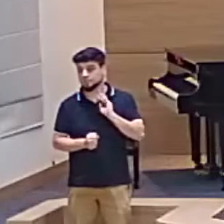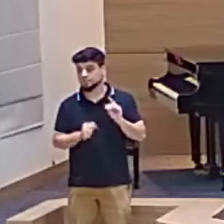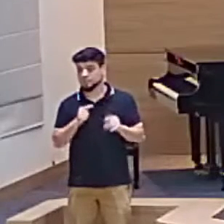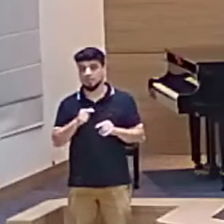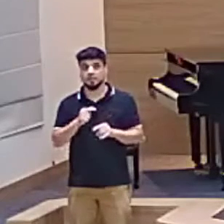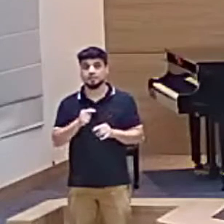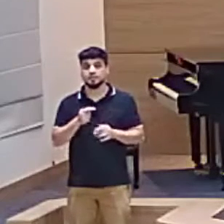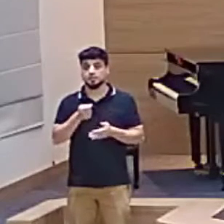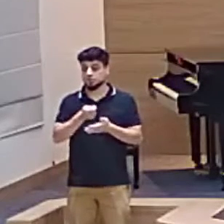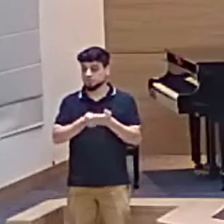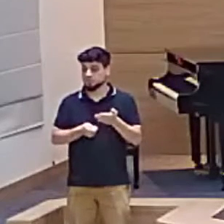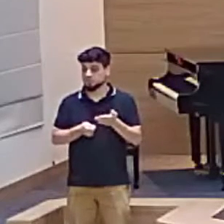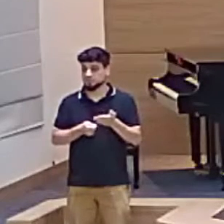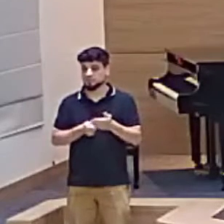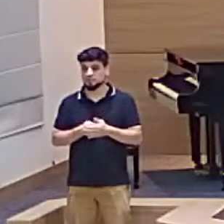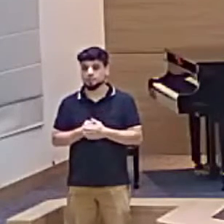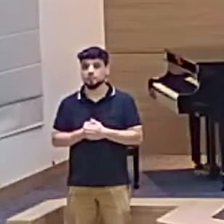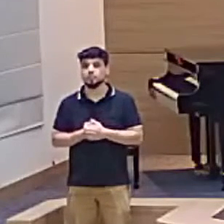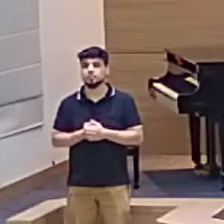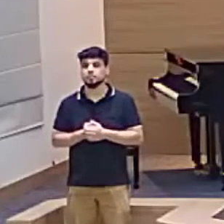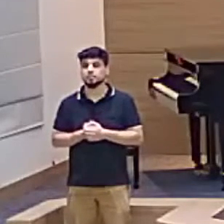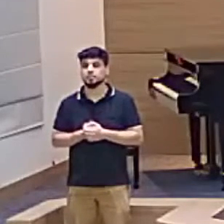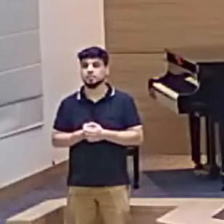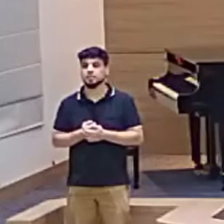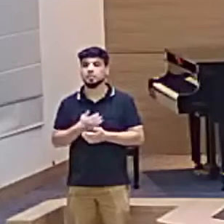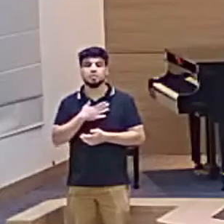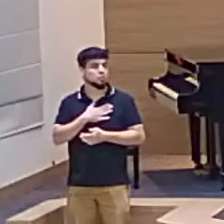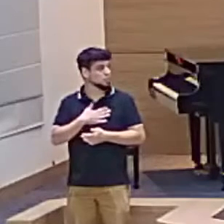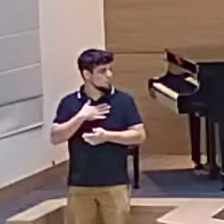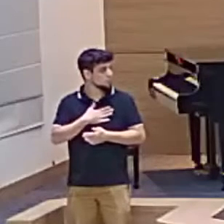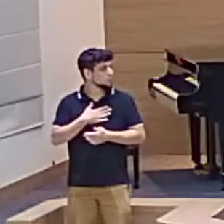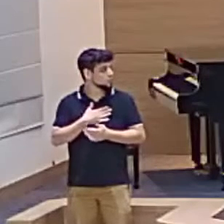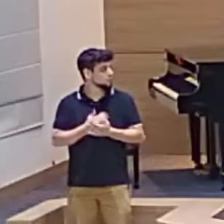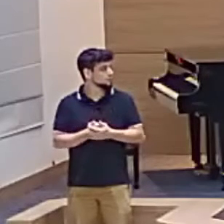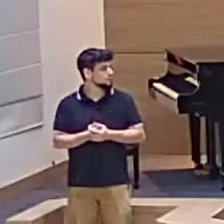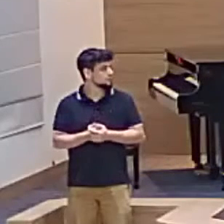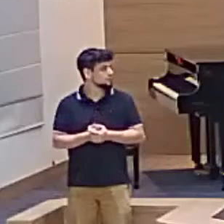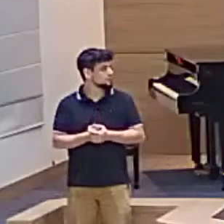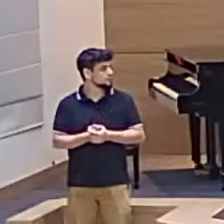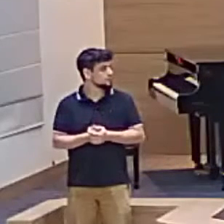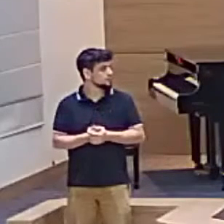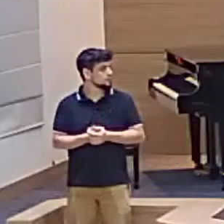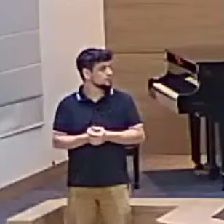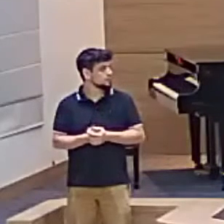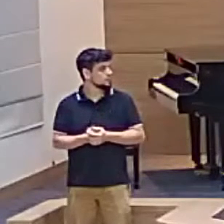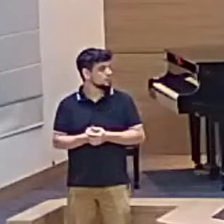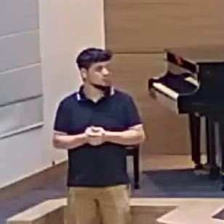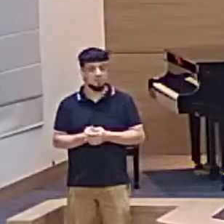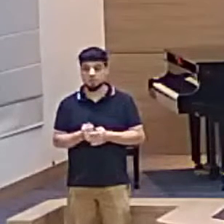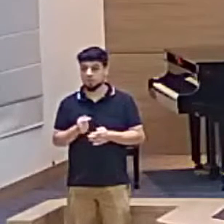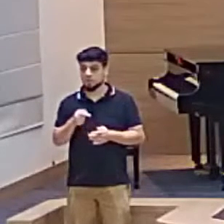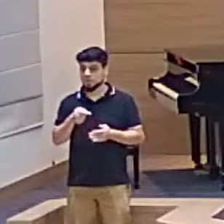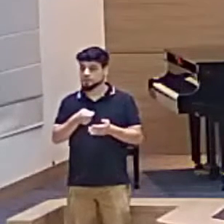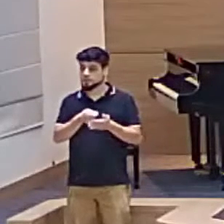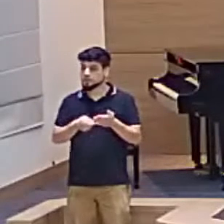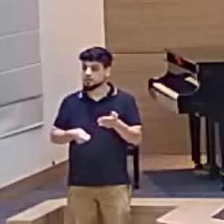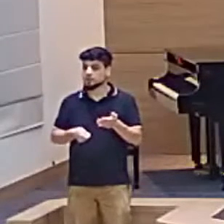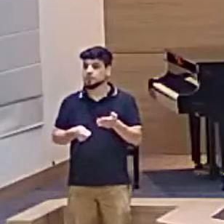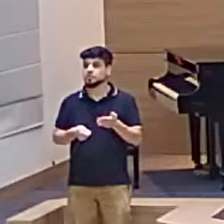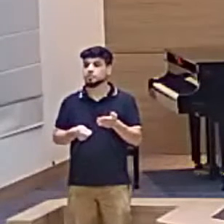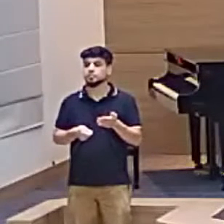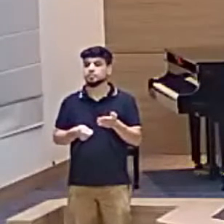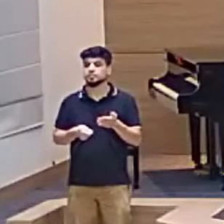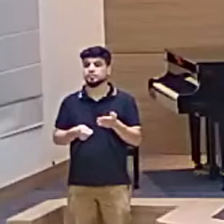que e eu gosto muito é um texto que coloca na ribalta não que ele